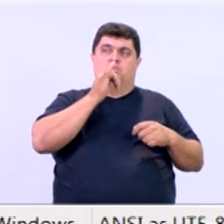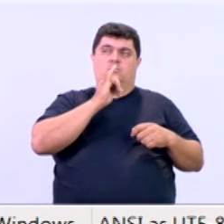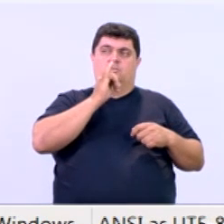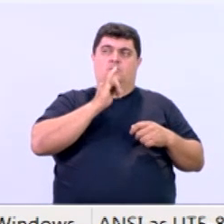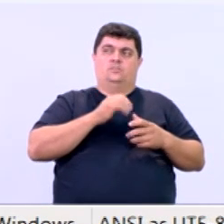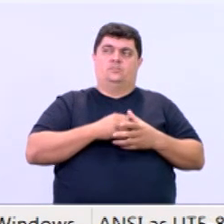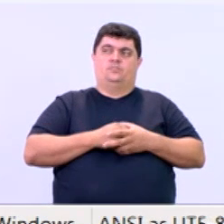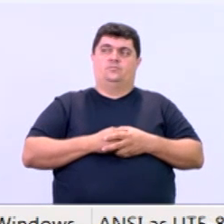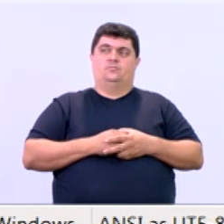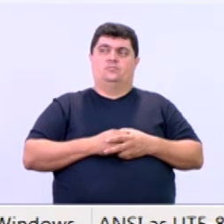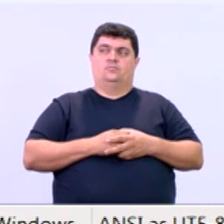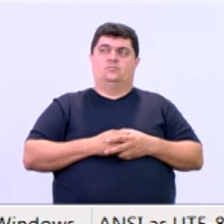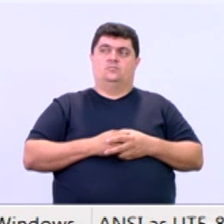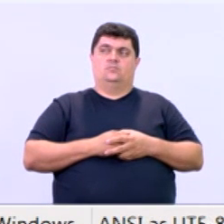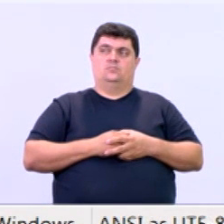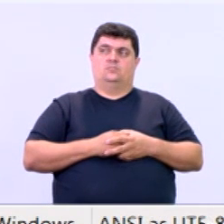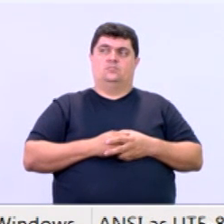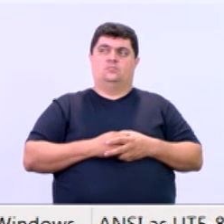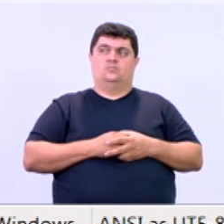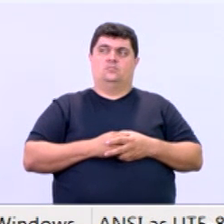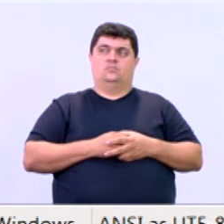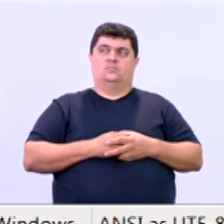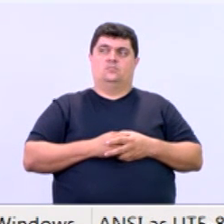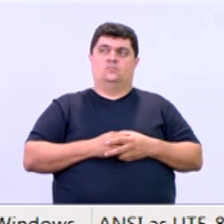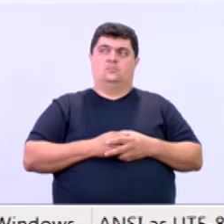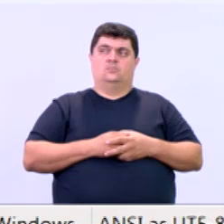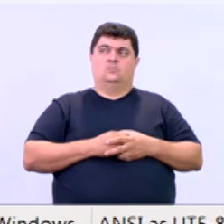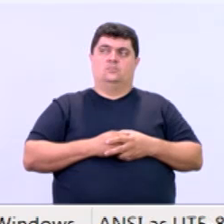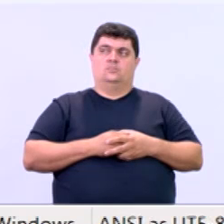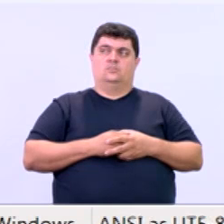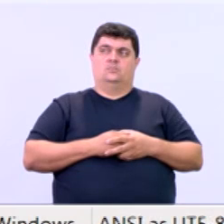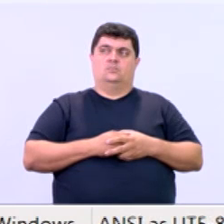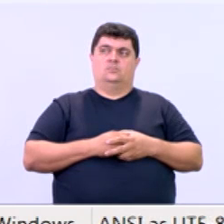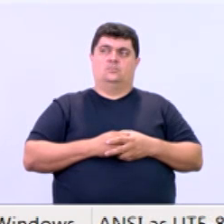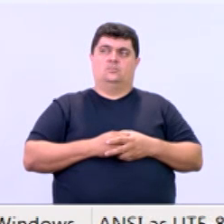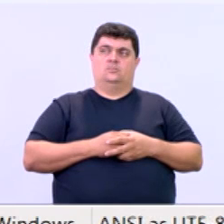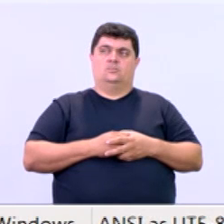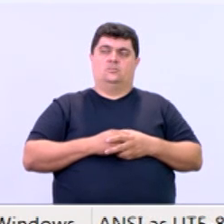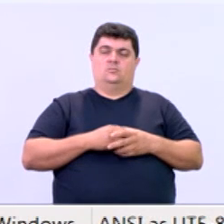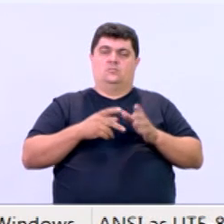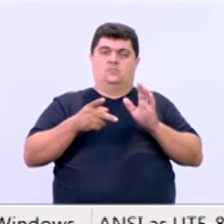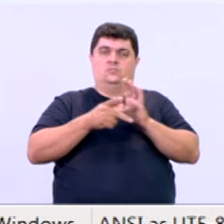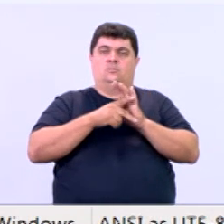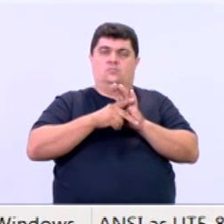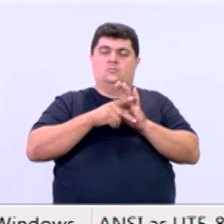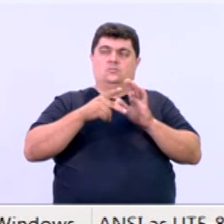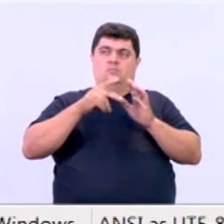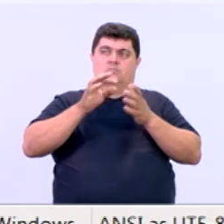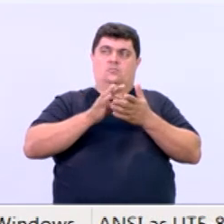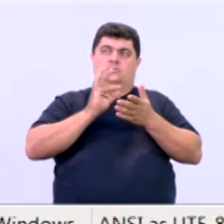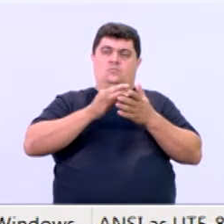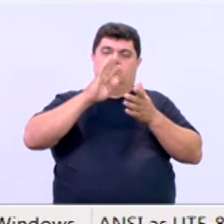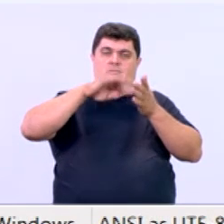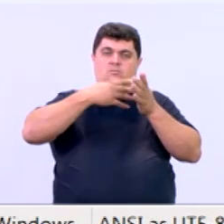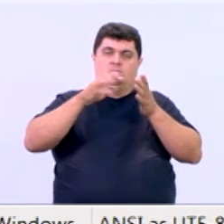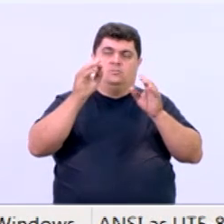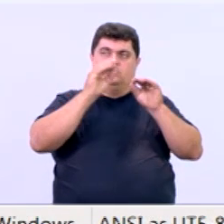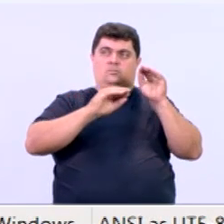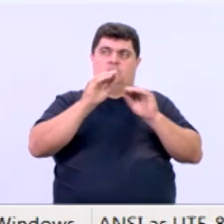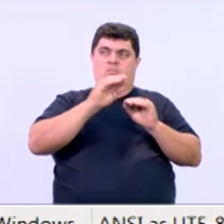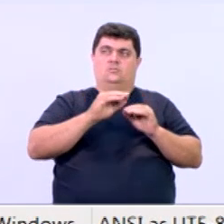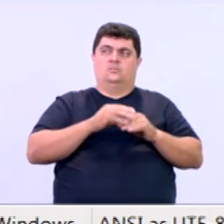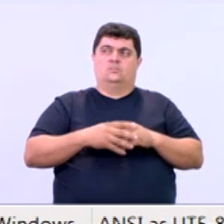aqui, ó, a inclusão da tag da tabela por meio de JavaScript. Então, só são